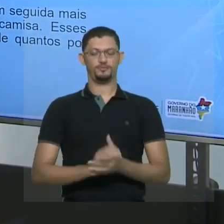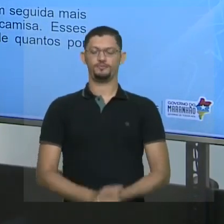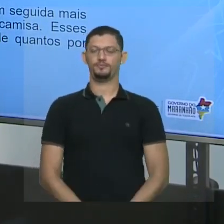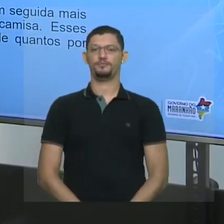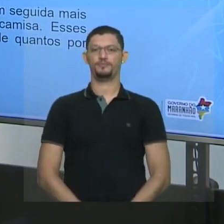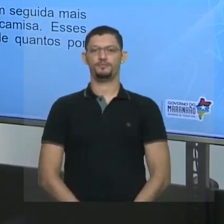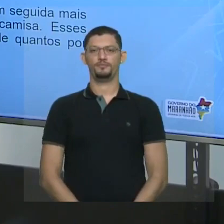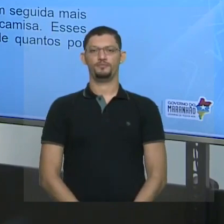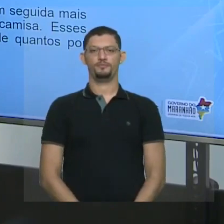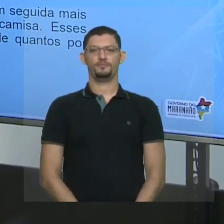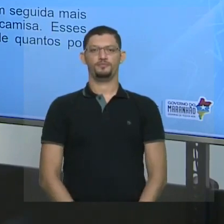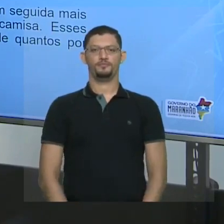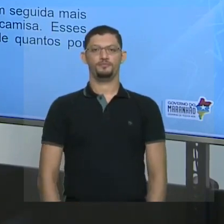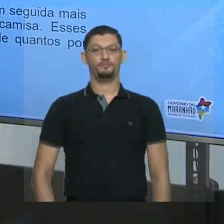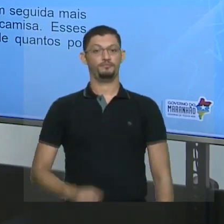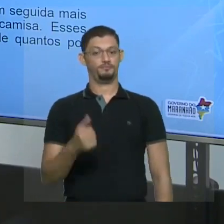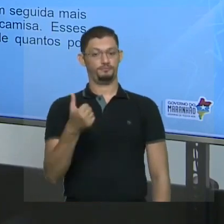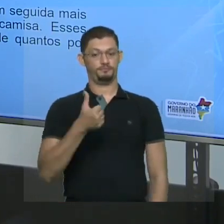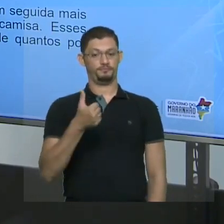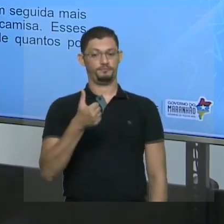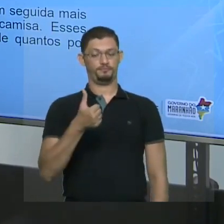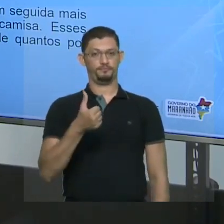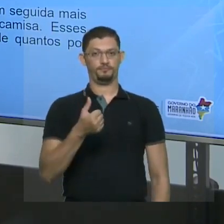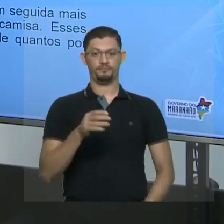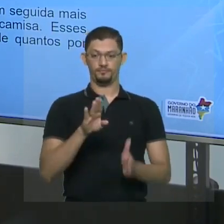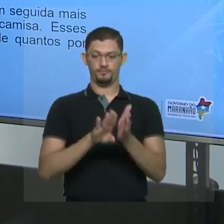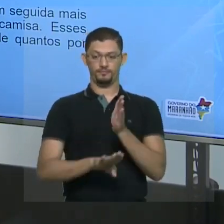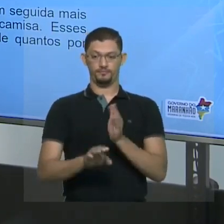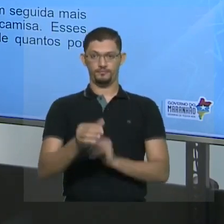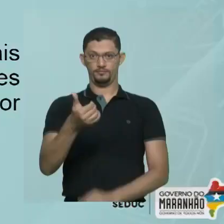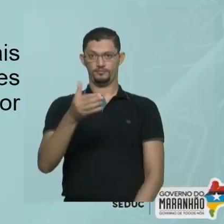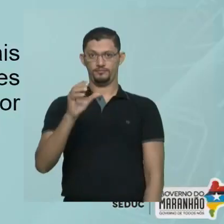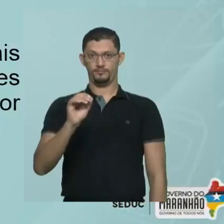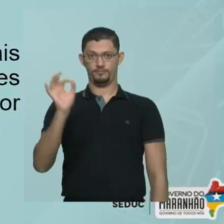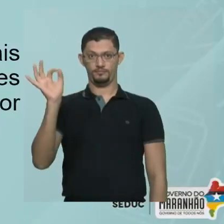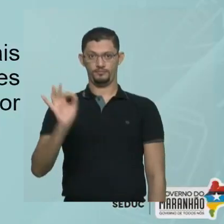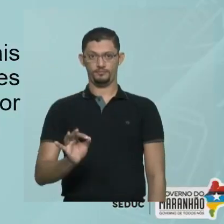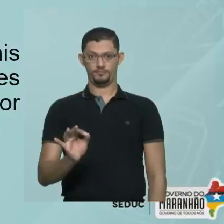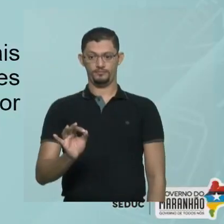isso. Primeiro, desconto de 10%.